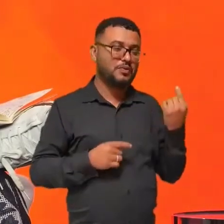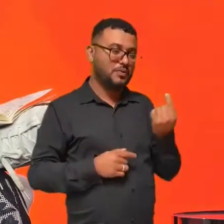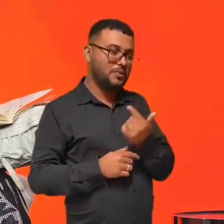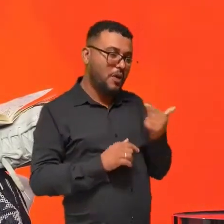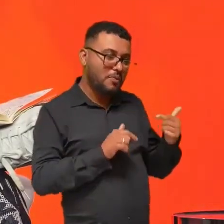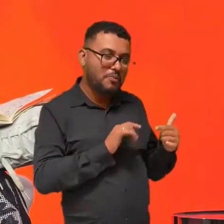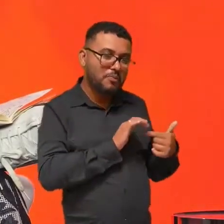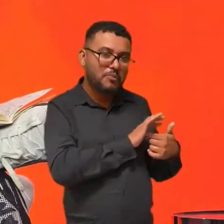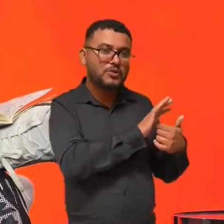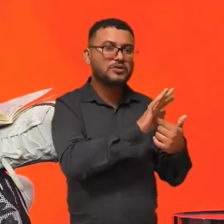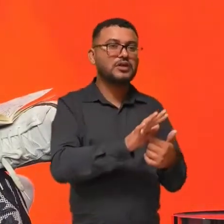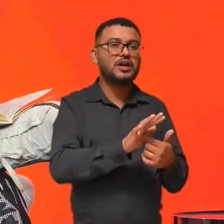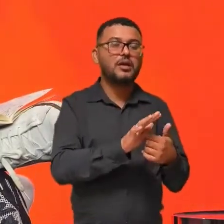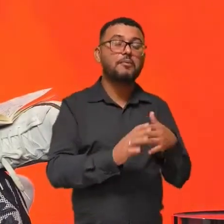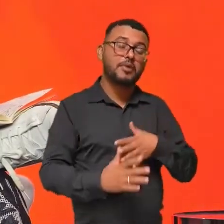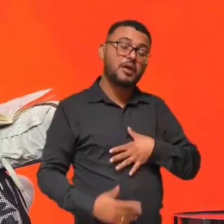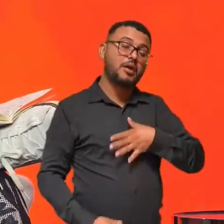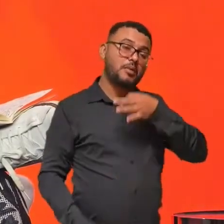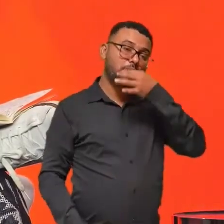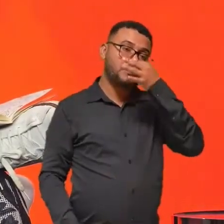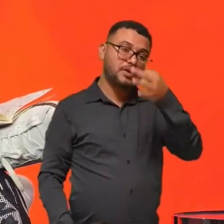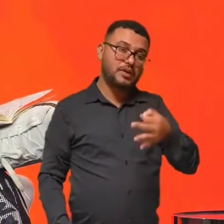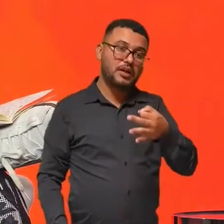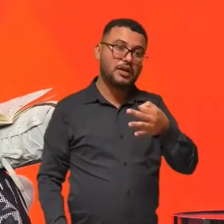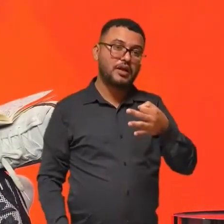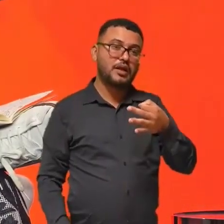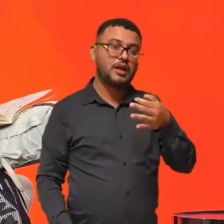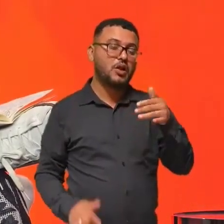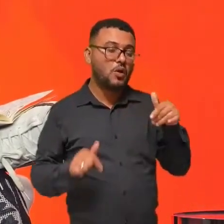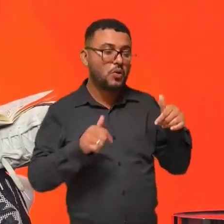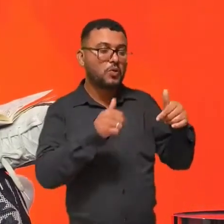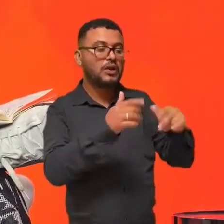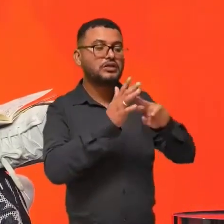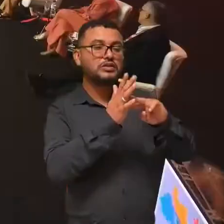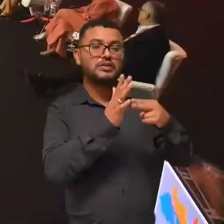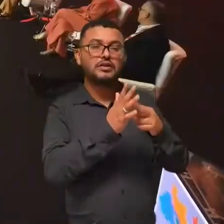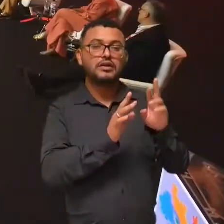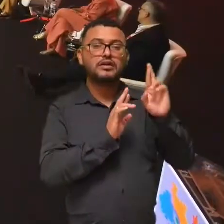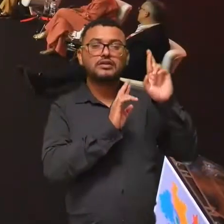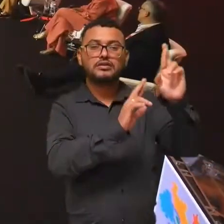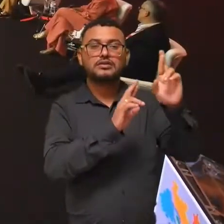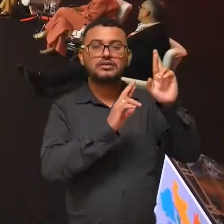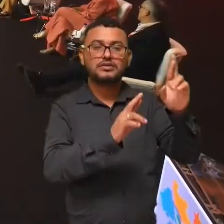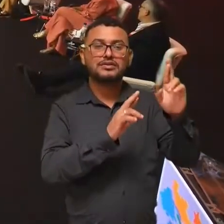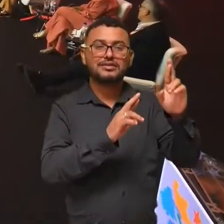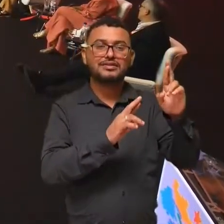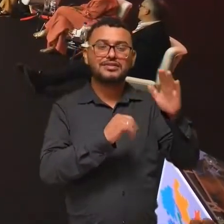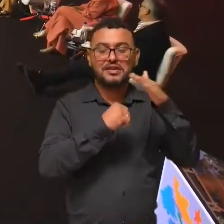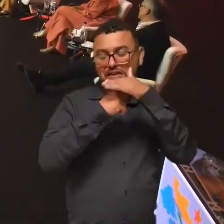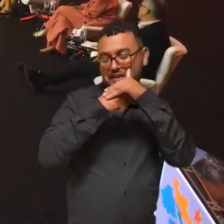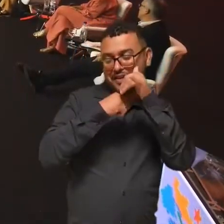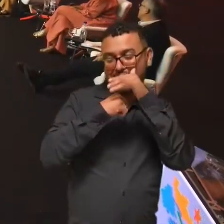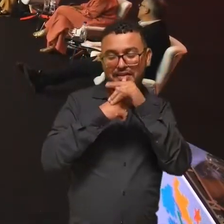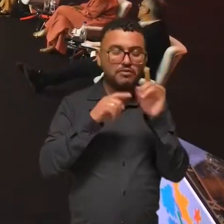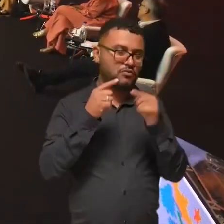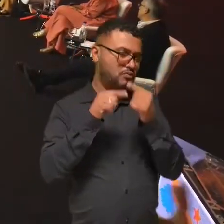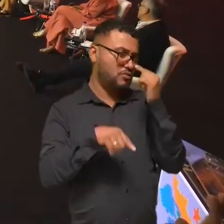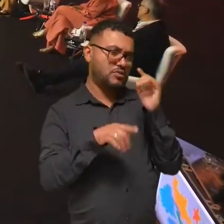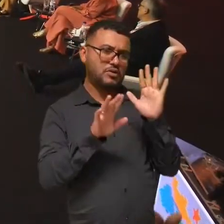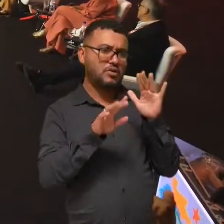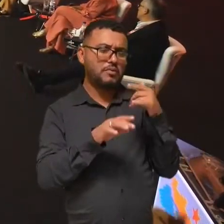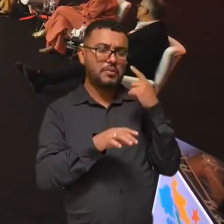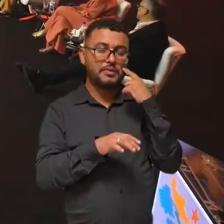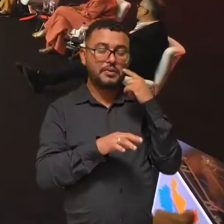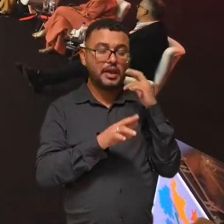opinião, é disputar o sentido da esperança, e não no sentido fofinho, idealista, não é isso. Às vezes, quando a gente fala de esperança, cai muito esse estigma,